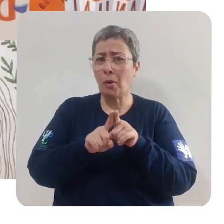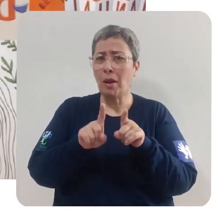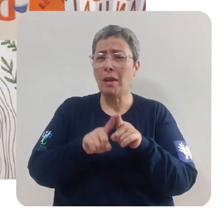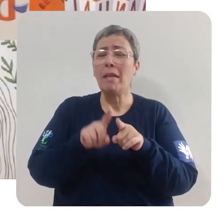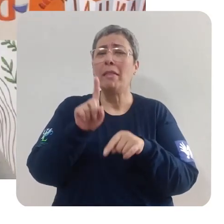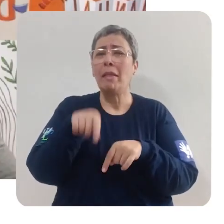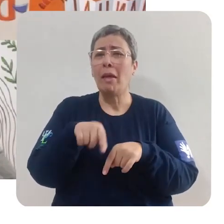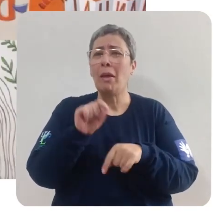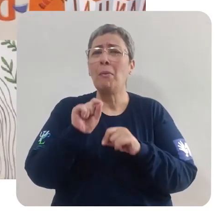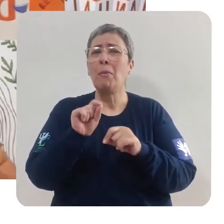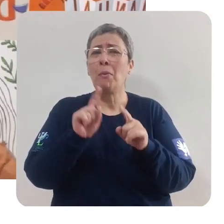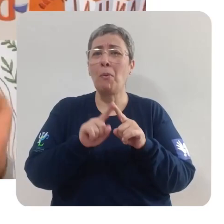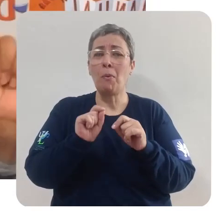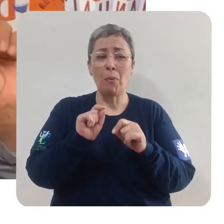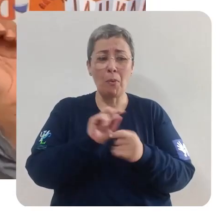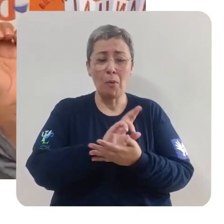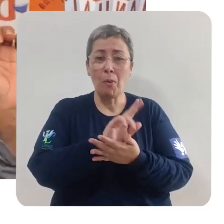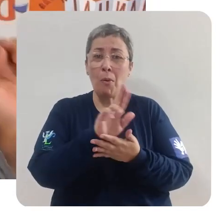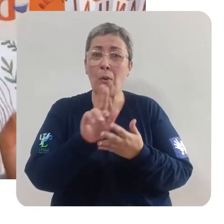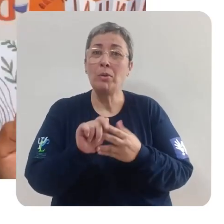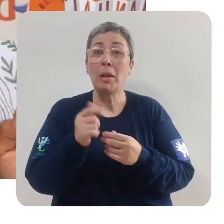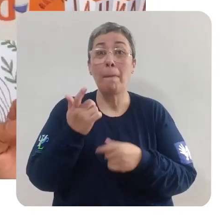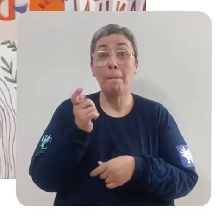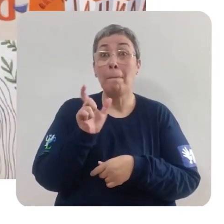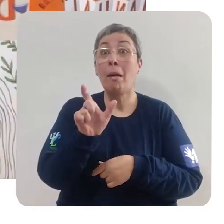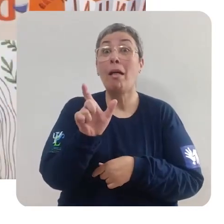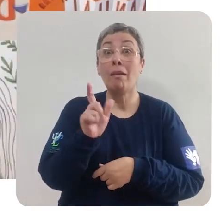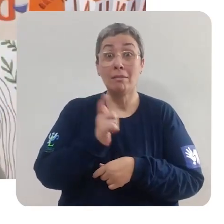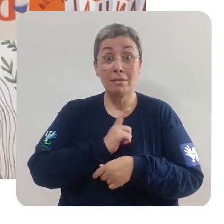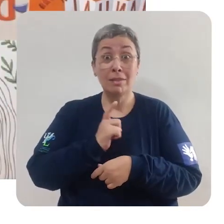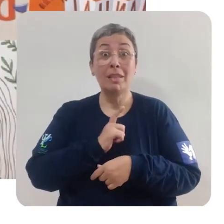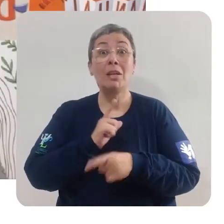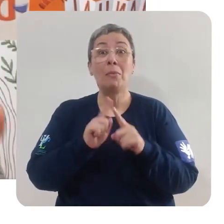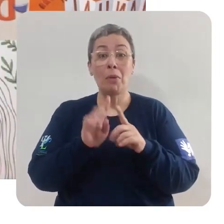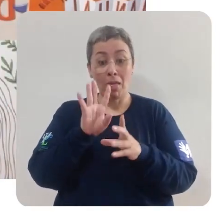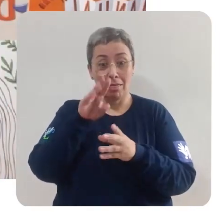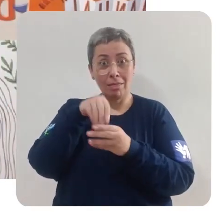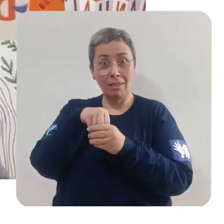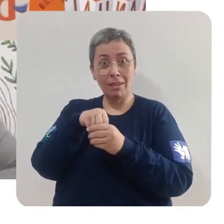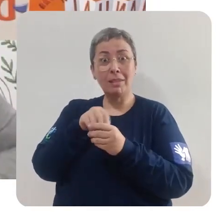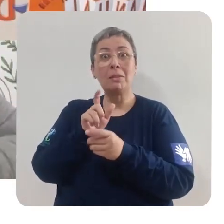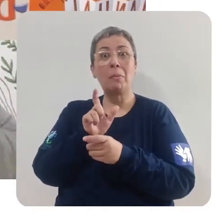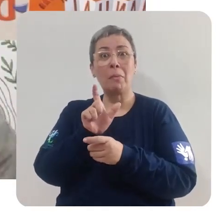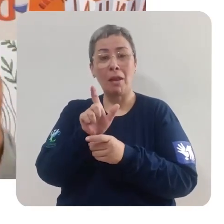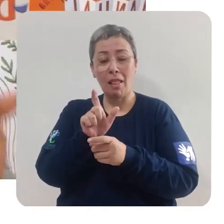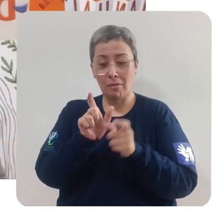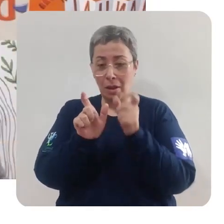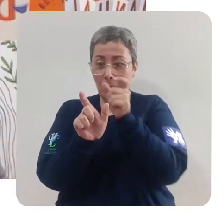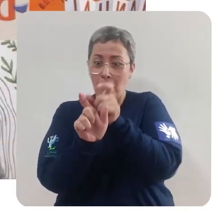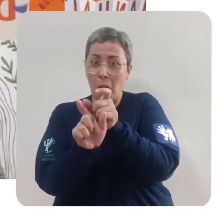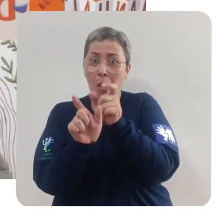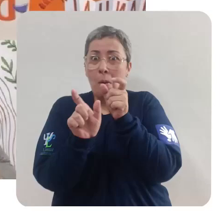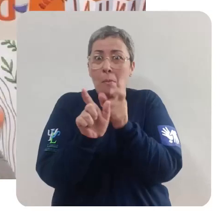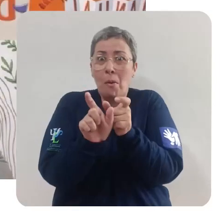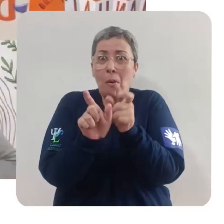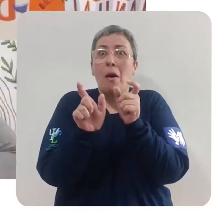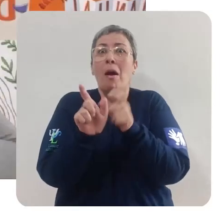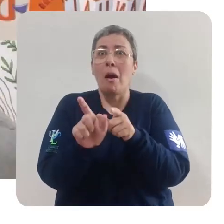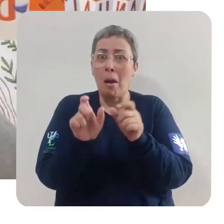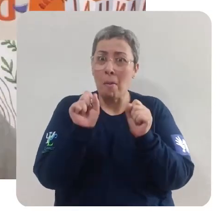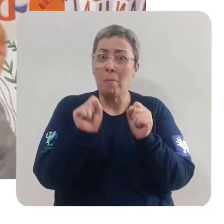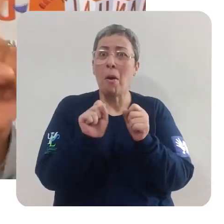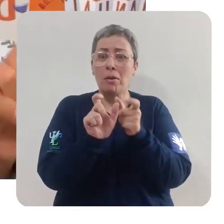boneca são as palavras. Dentro delas tem outras palavras e podem